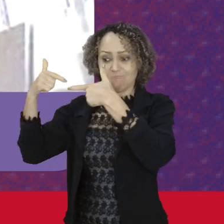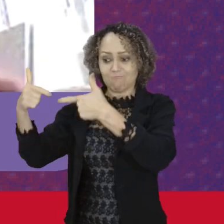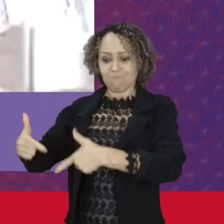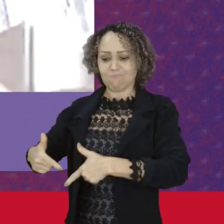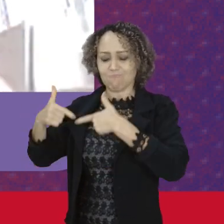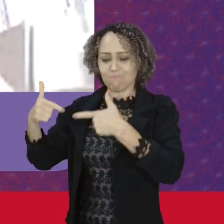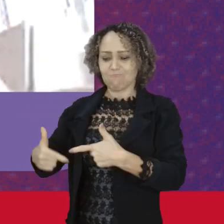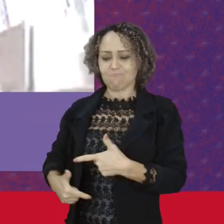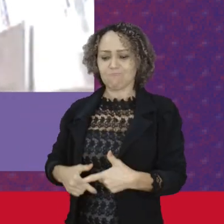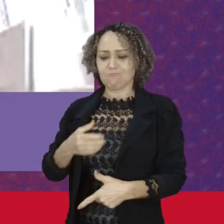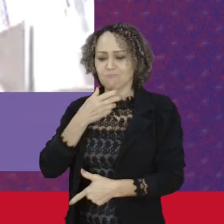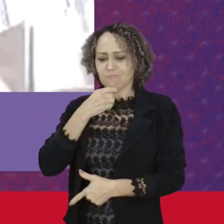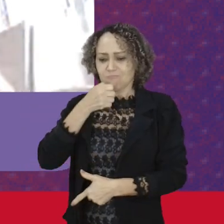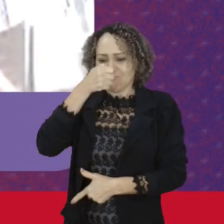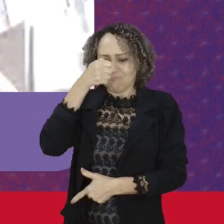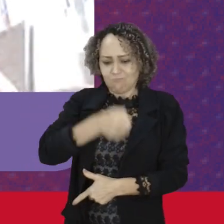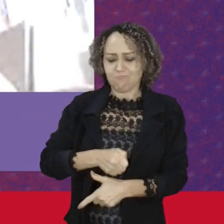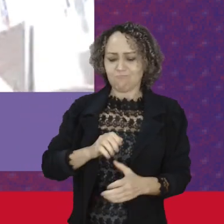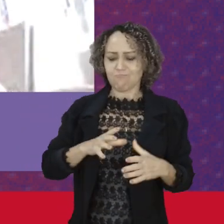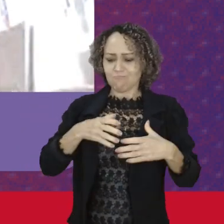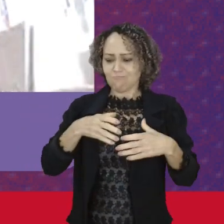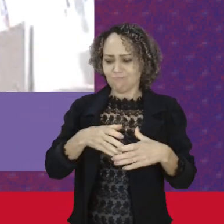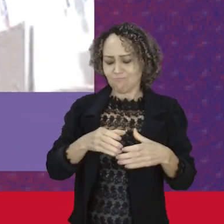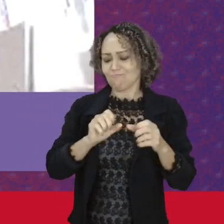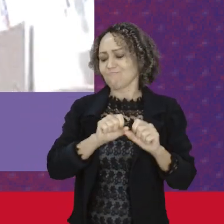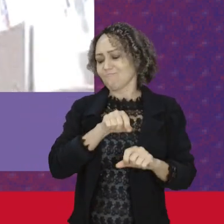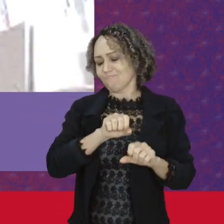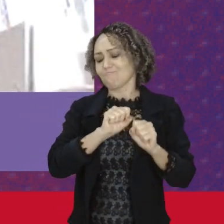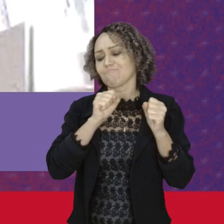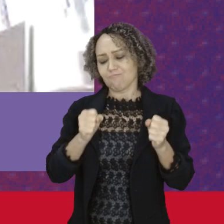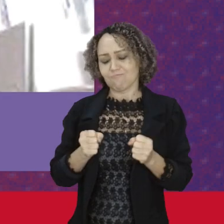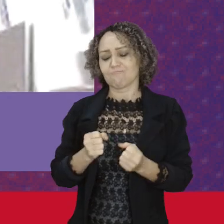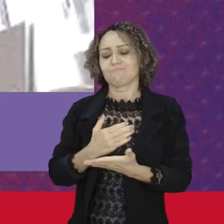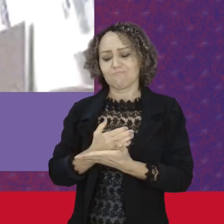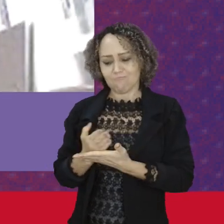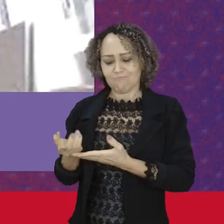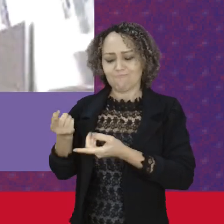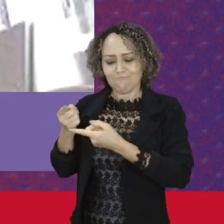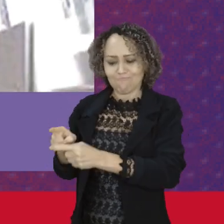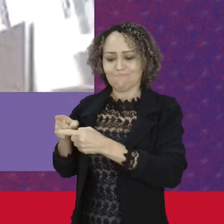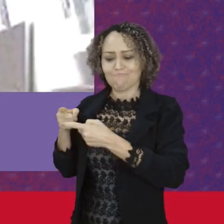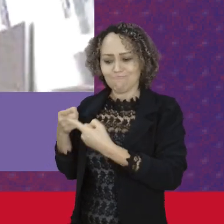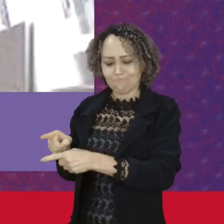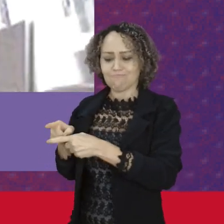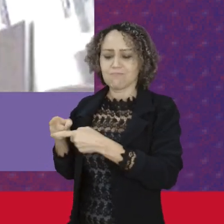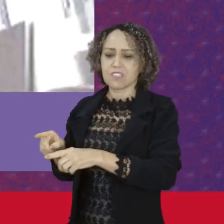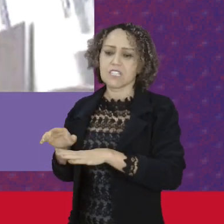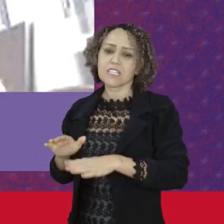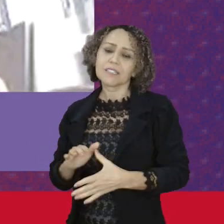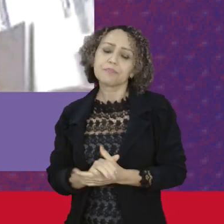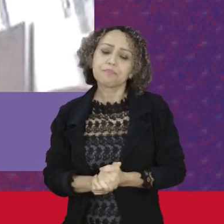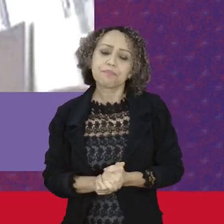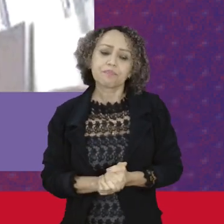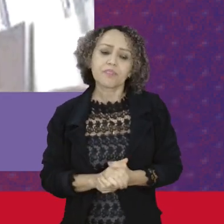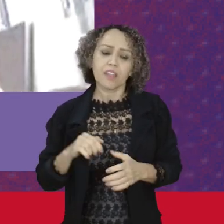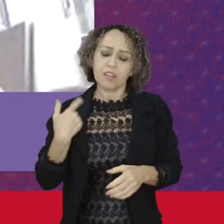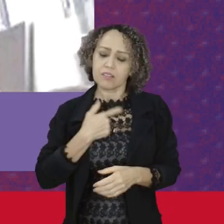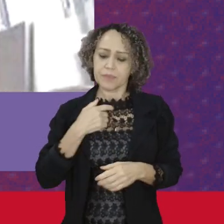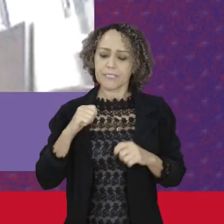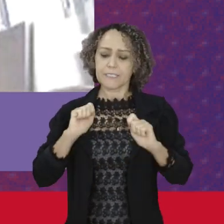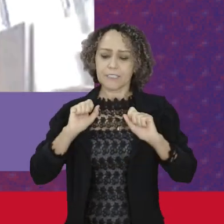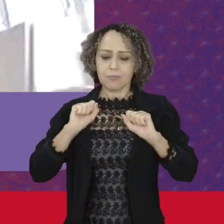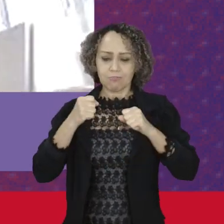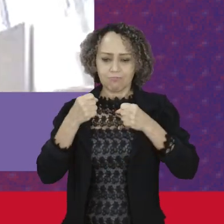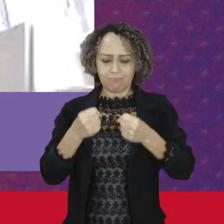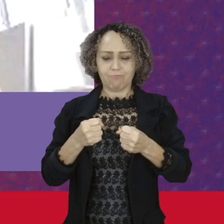que romper com uma coisa a mais, assim, para conseguir se consolidar ou, enfim, se manter